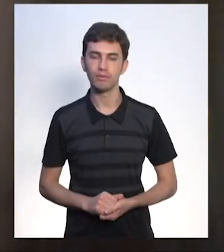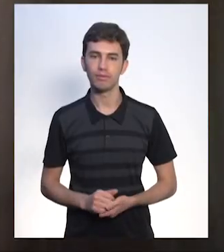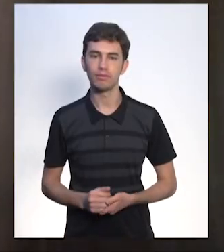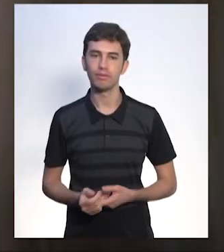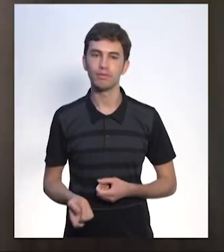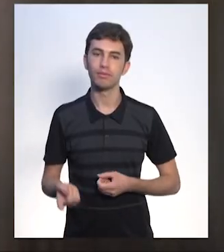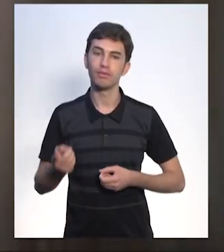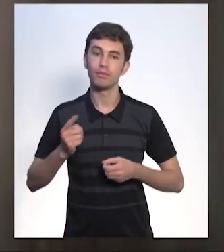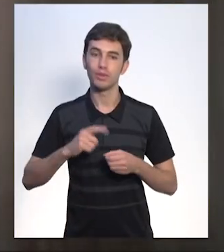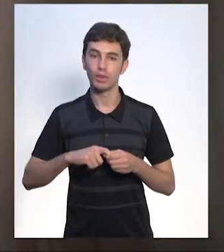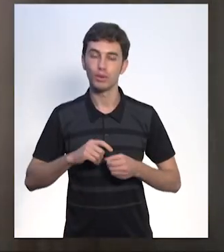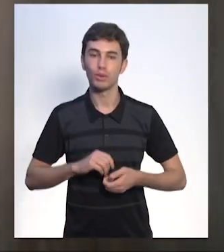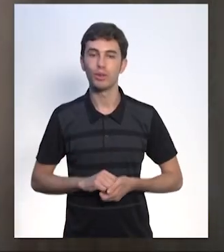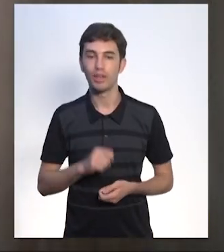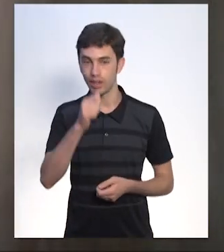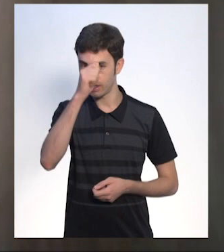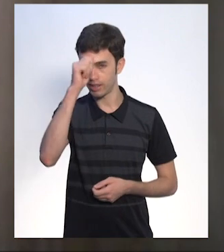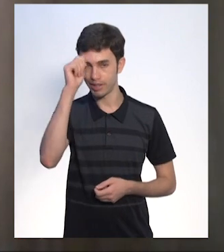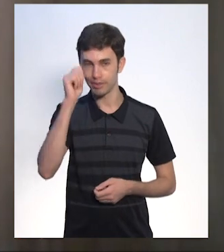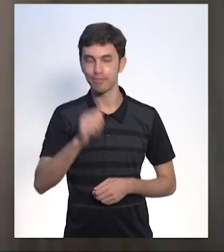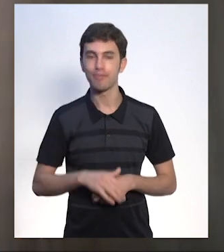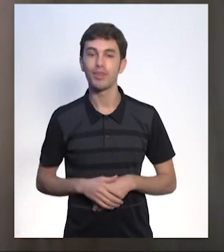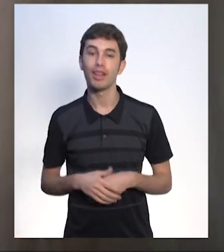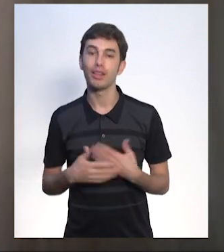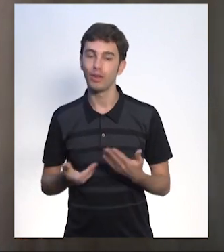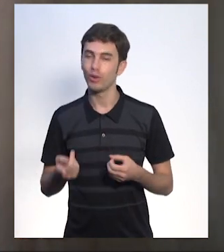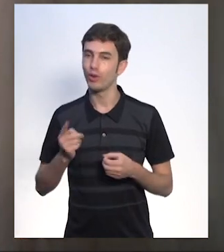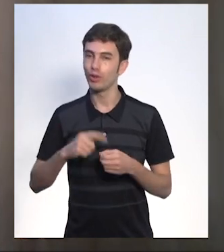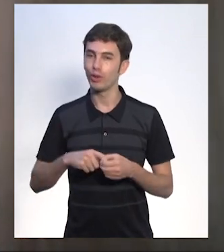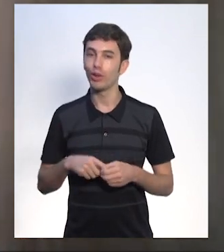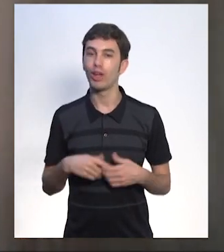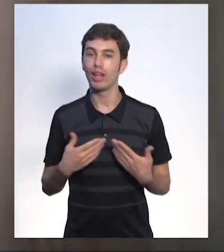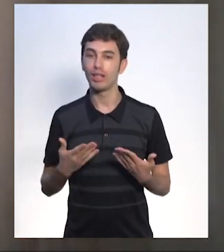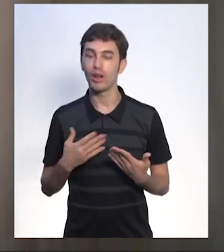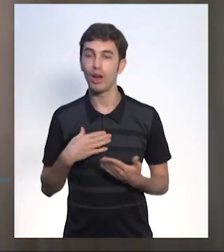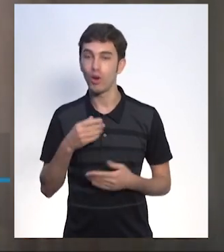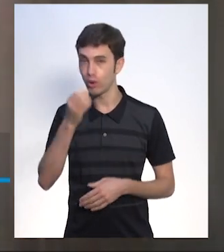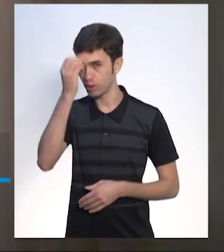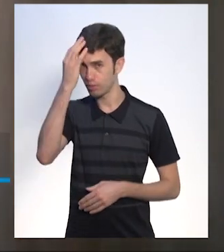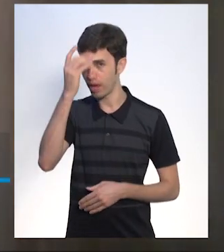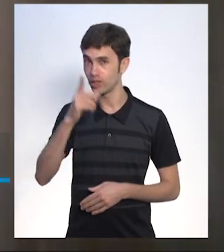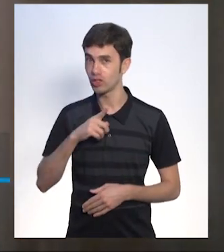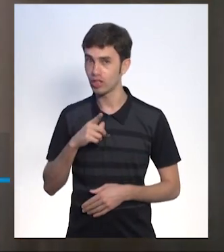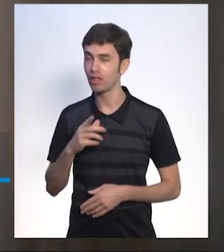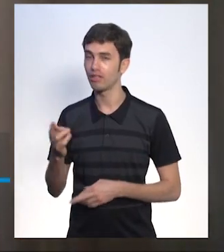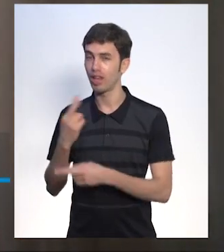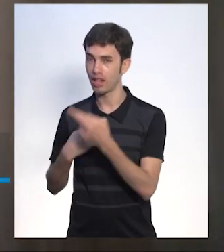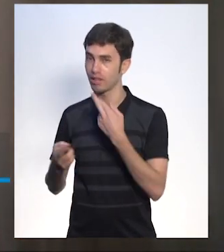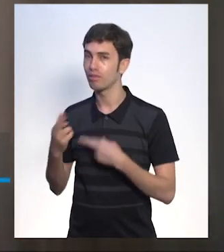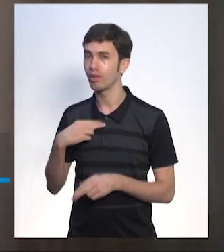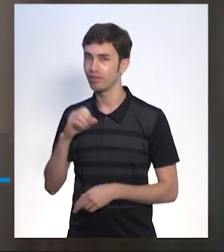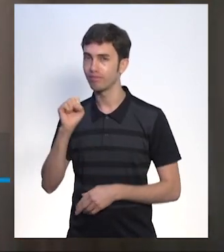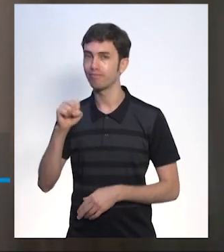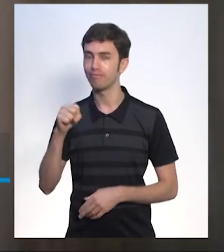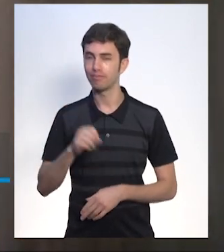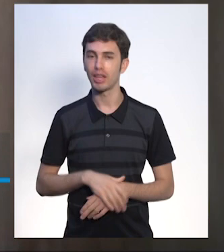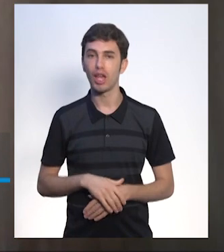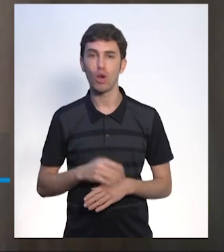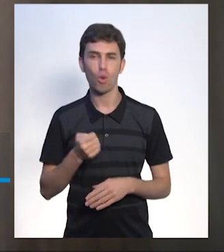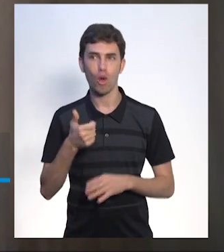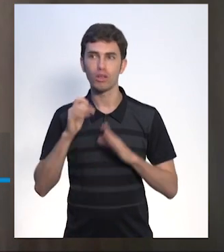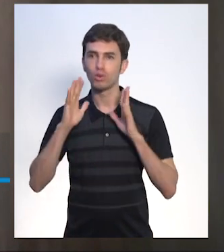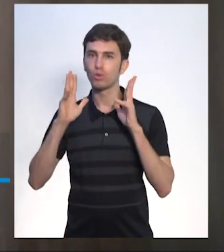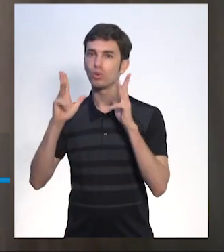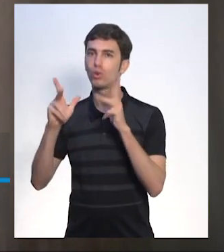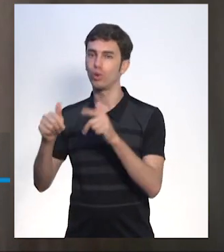Voltou, Ale? Voltou. Olha, Osmar, nós Oi. tivemos resposta sim, é praticamente uma unanimidade,